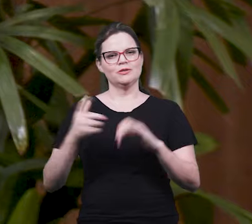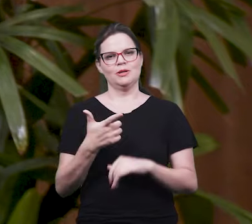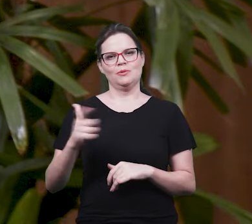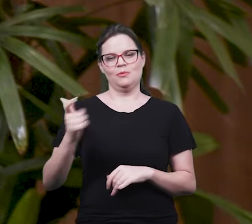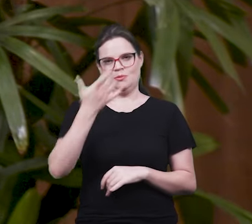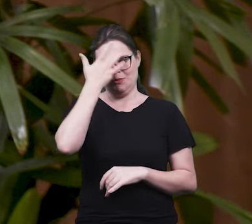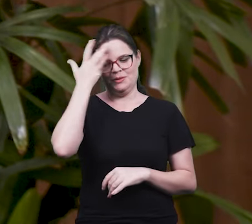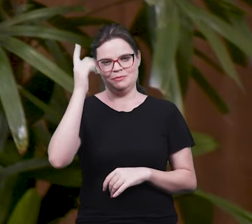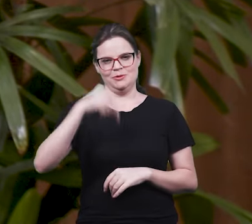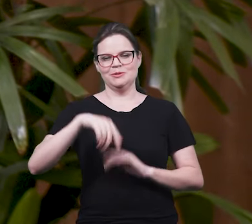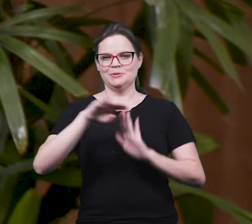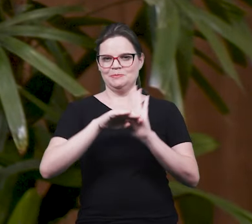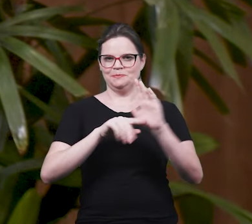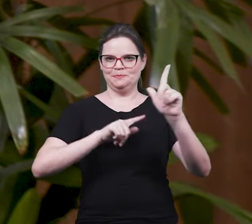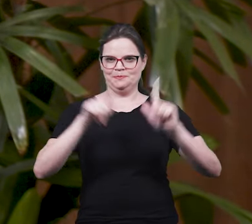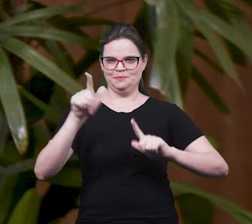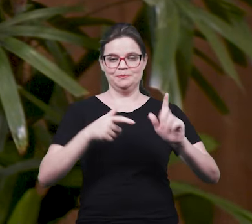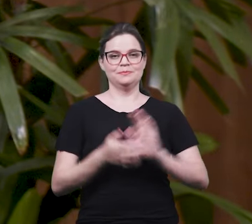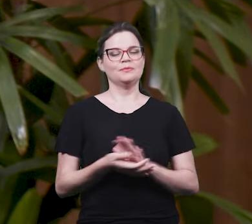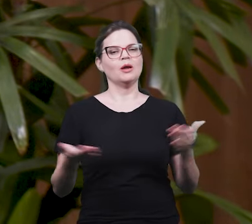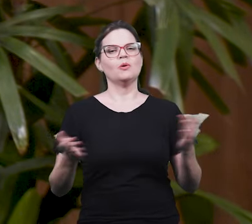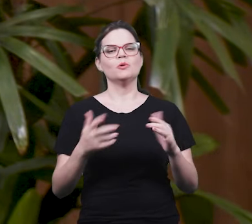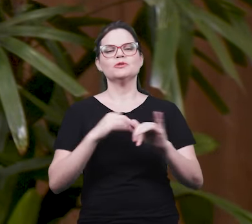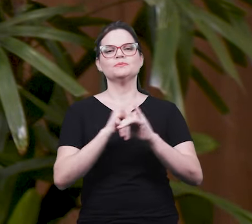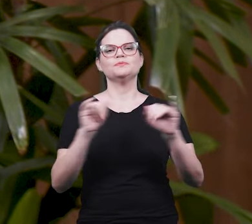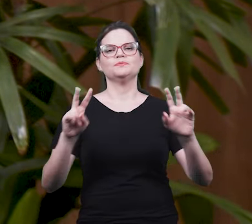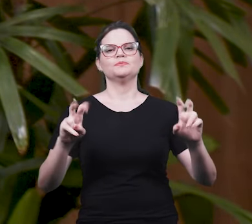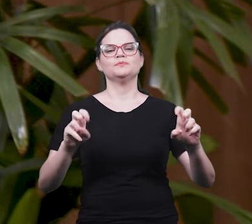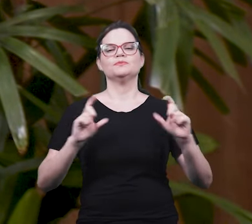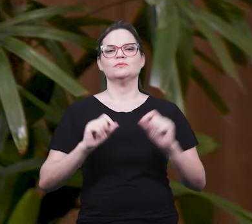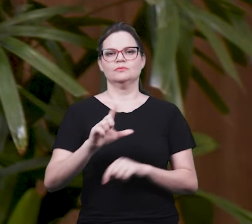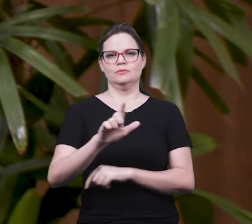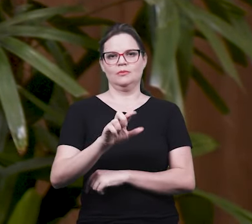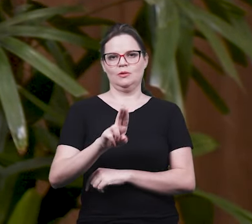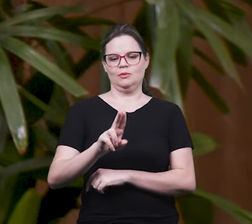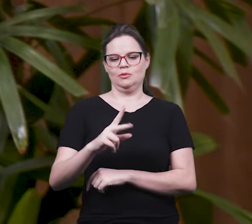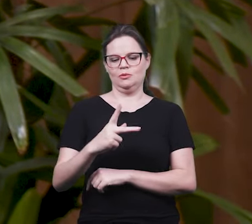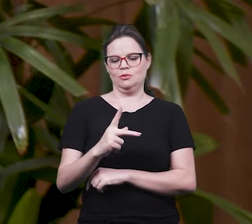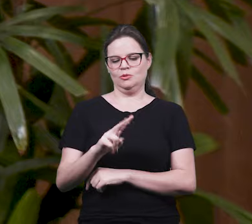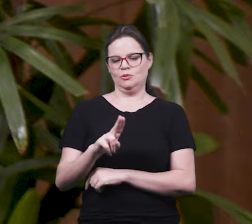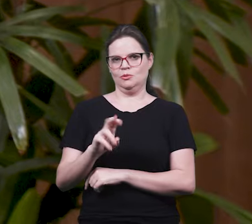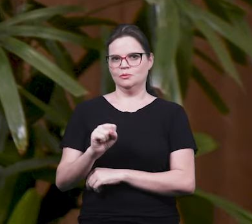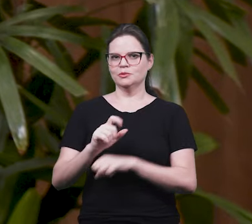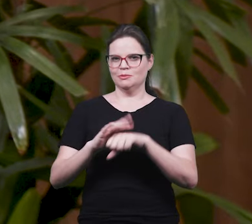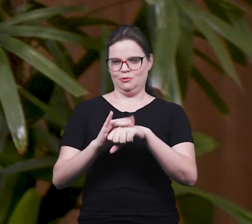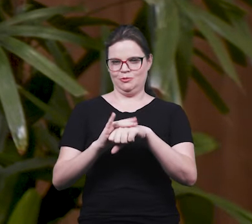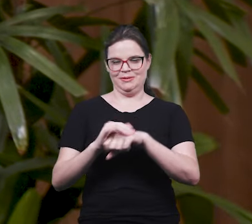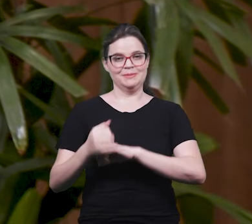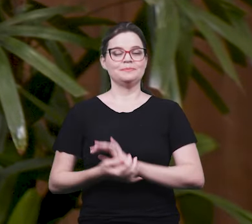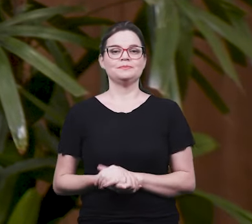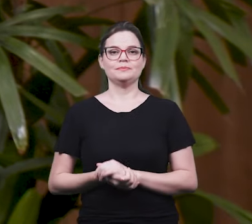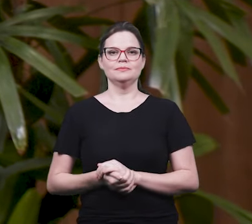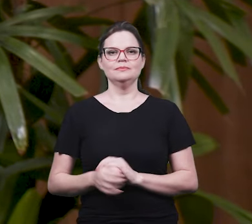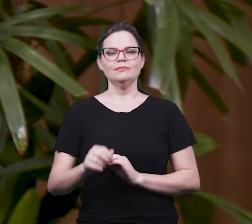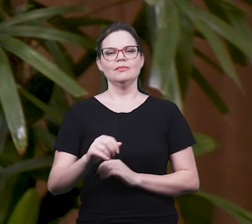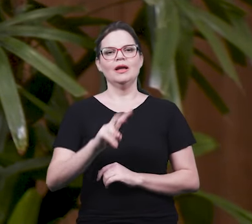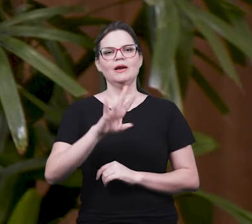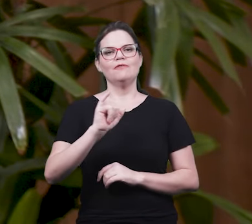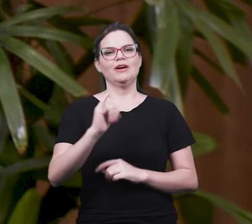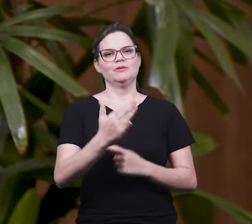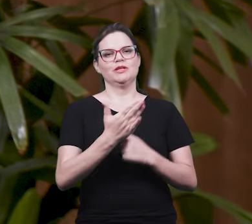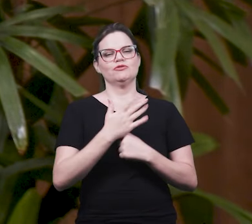outras pessoas este programa. E hoje falaremos sobre o tema lúpus, que para nos ajudar a compreender este